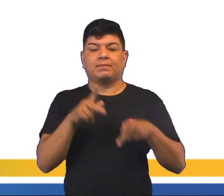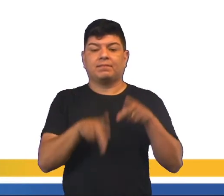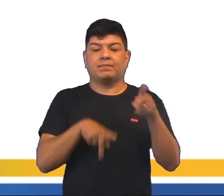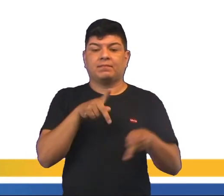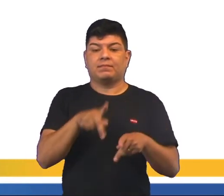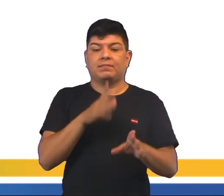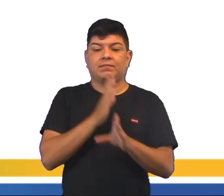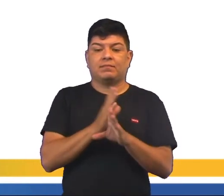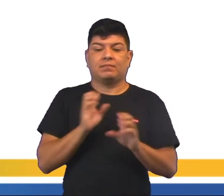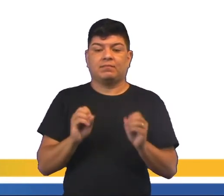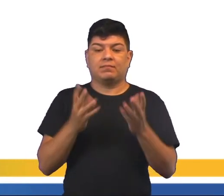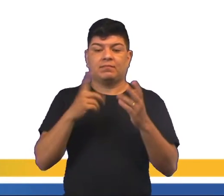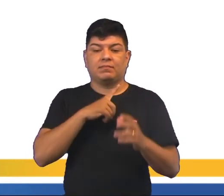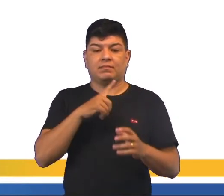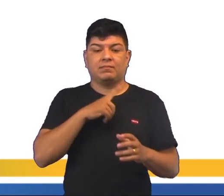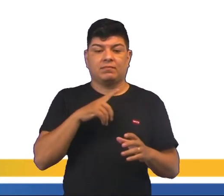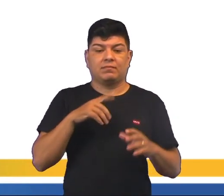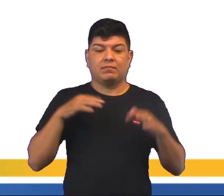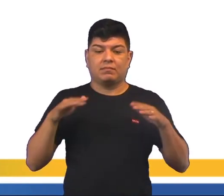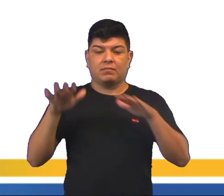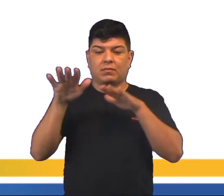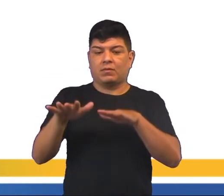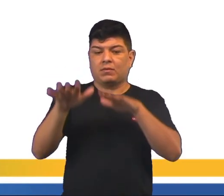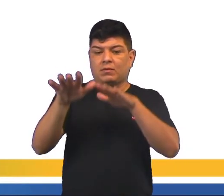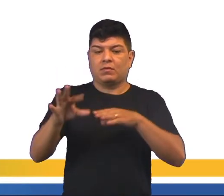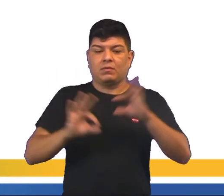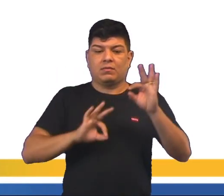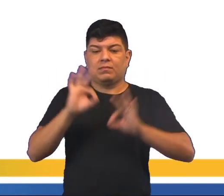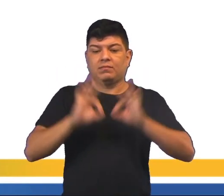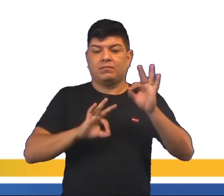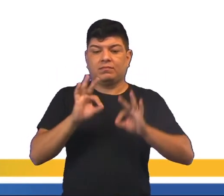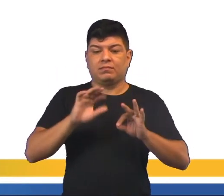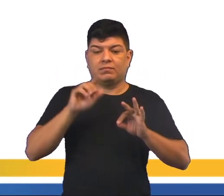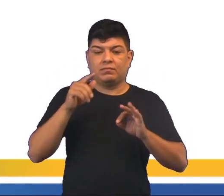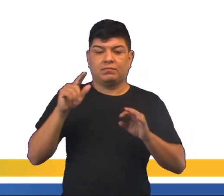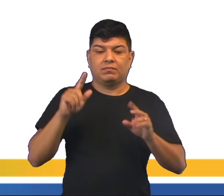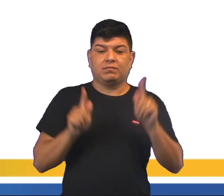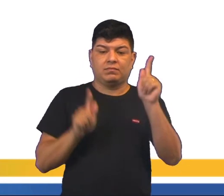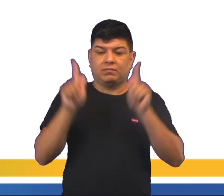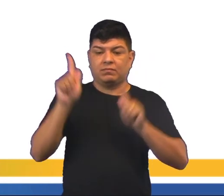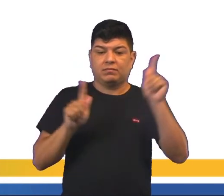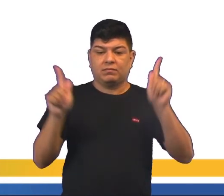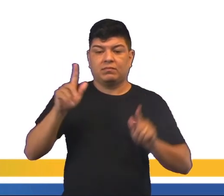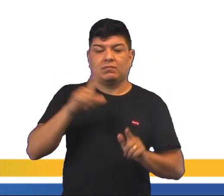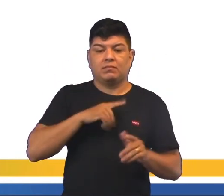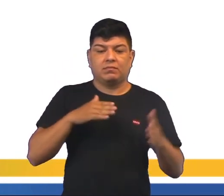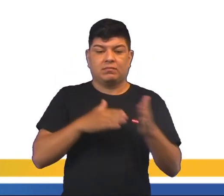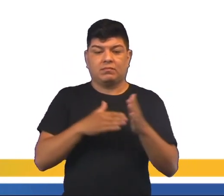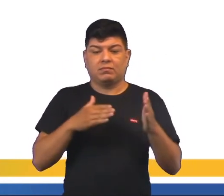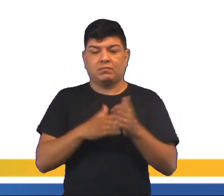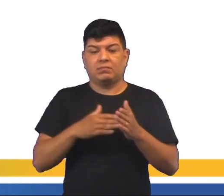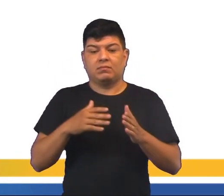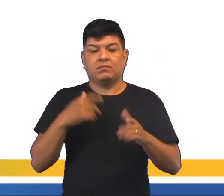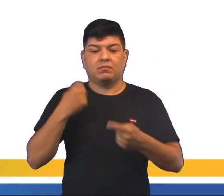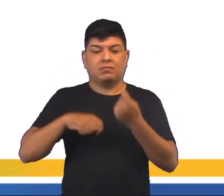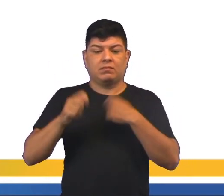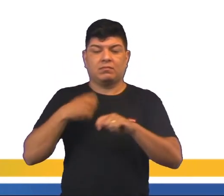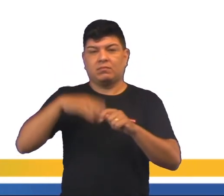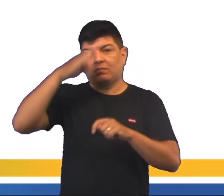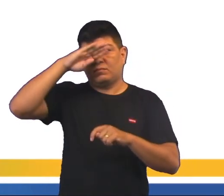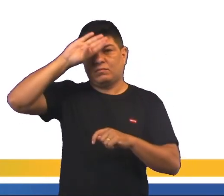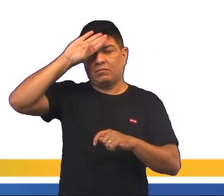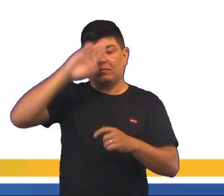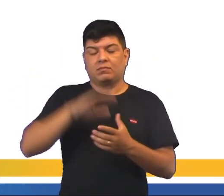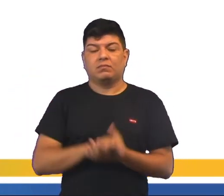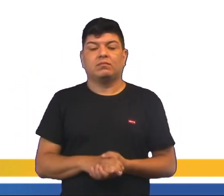mobilização popular por meio de manifestações de massa e a organização de seguidas greves gerais que interromperam as atividades econômicas